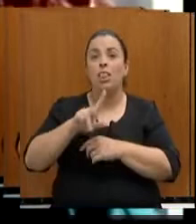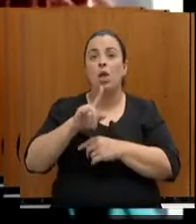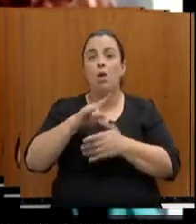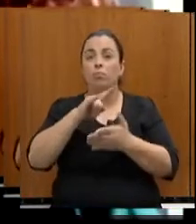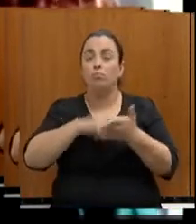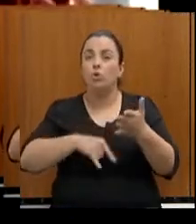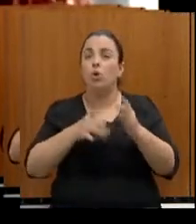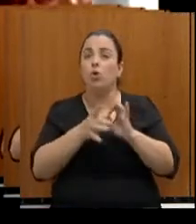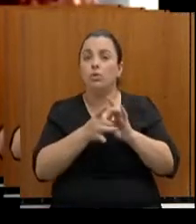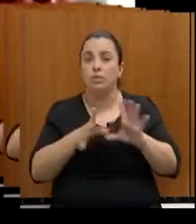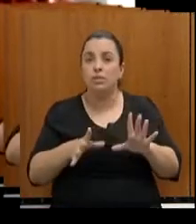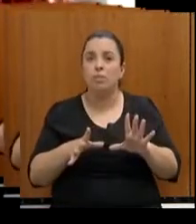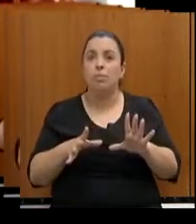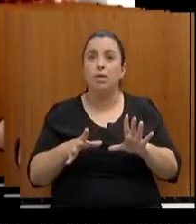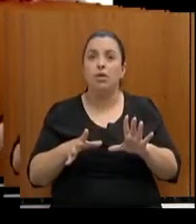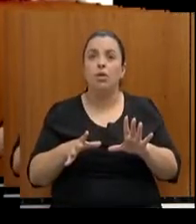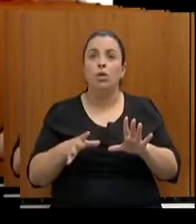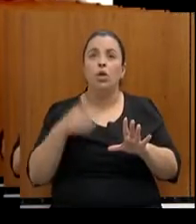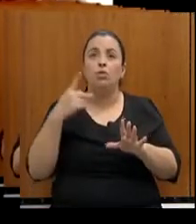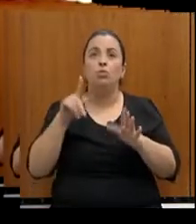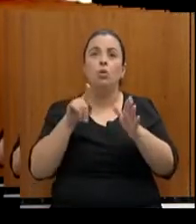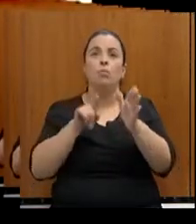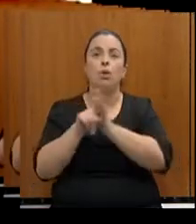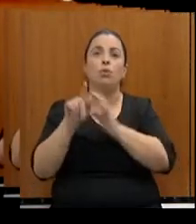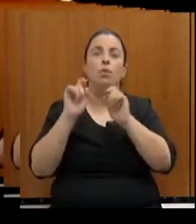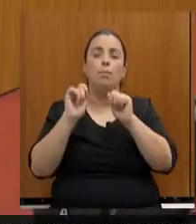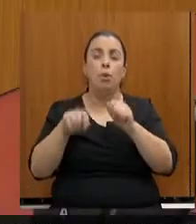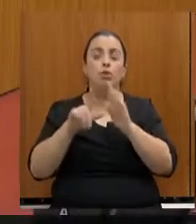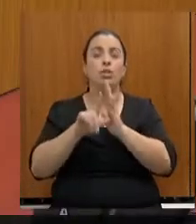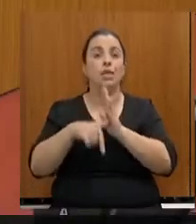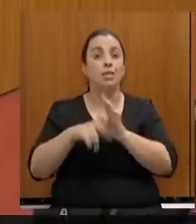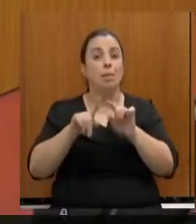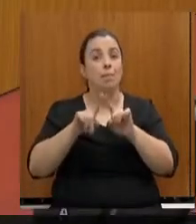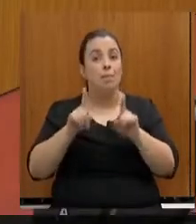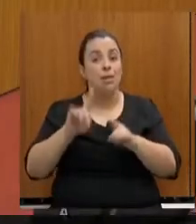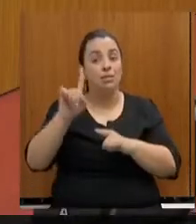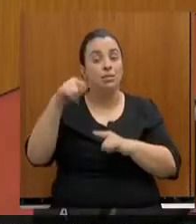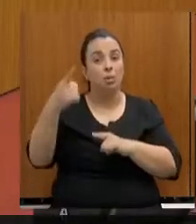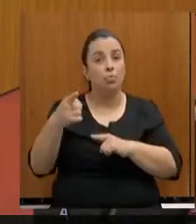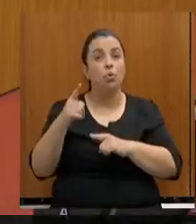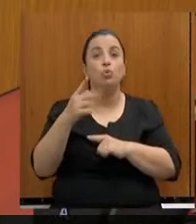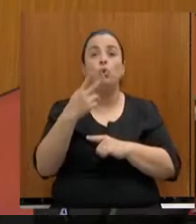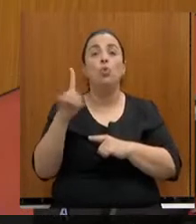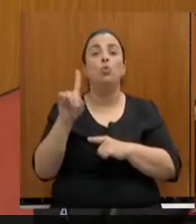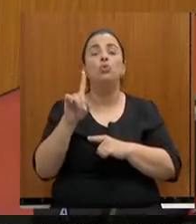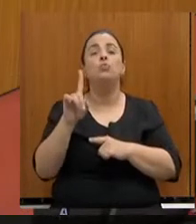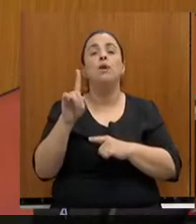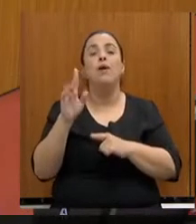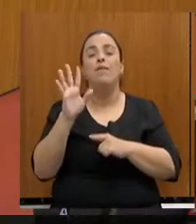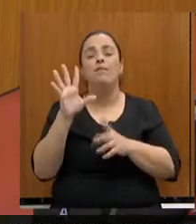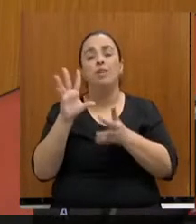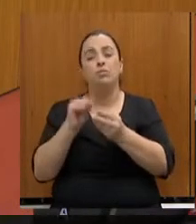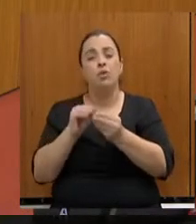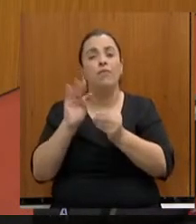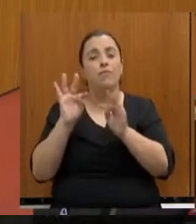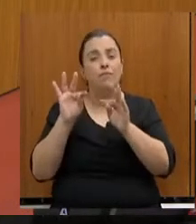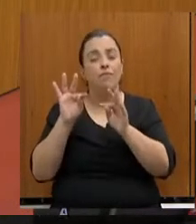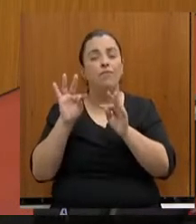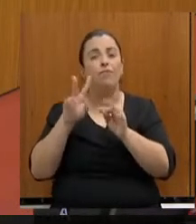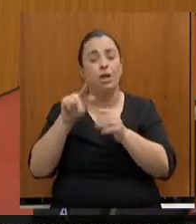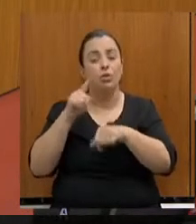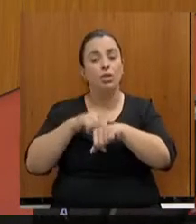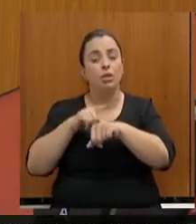problema a senhora estender mas o tanto que só estender vai ser reduzidas nas últimas palavras posso fazer a que finalizou em três minutos